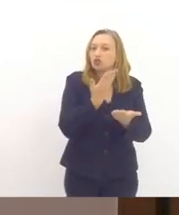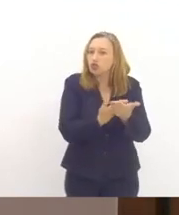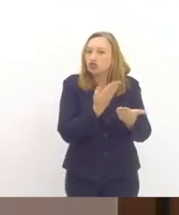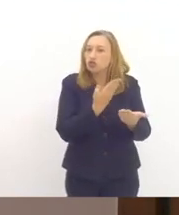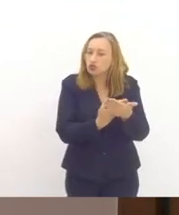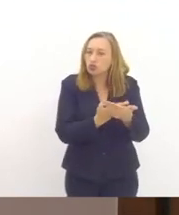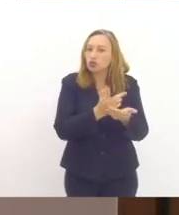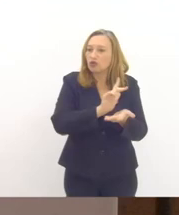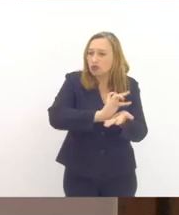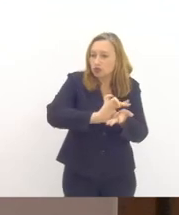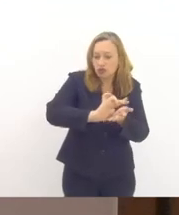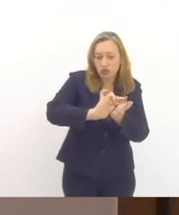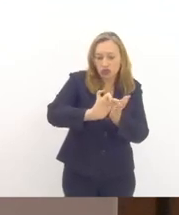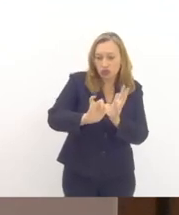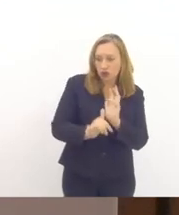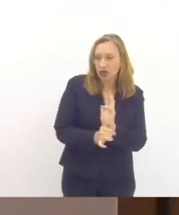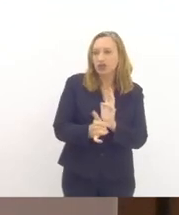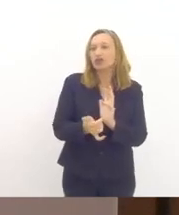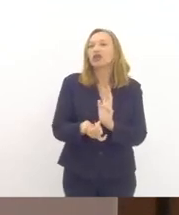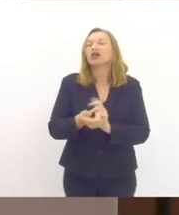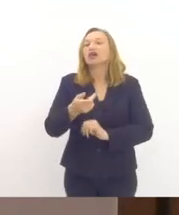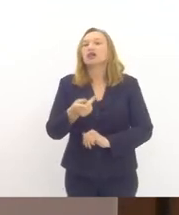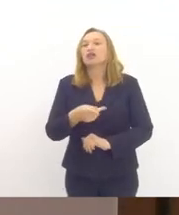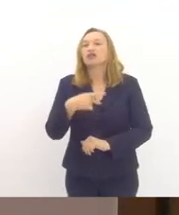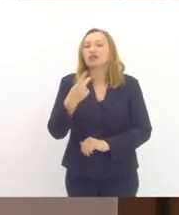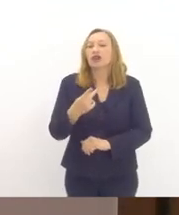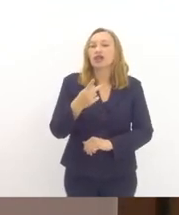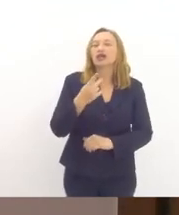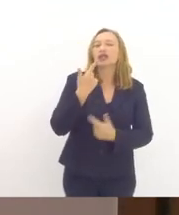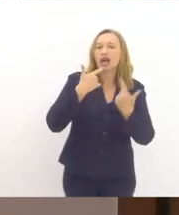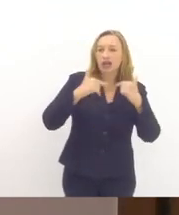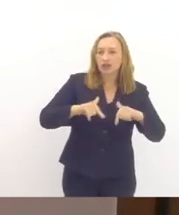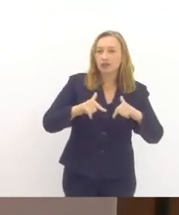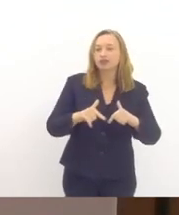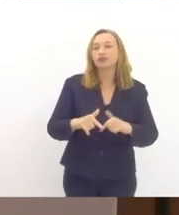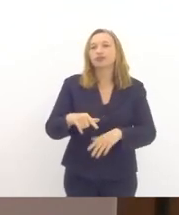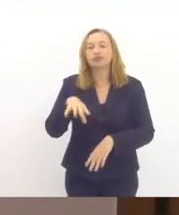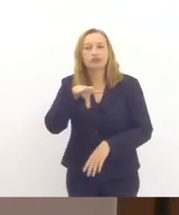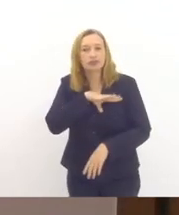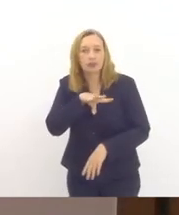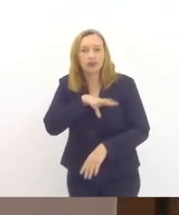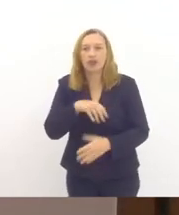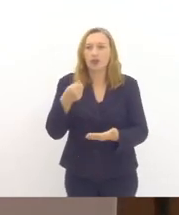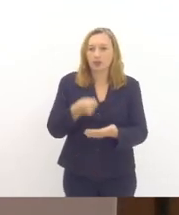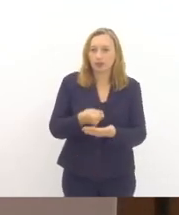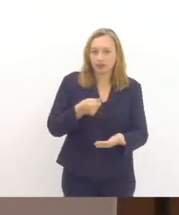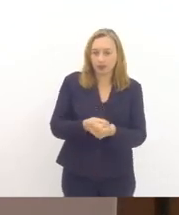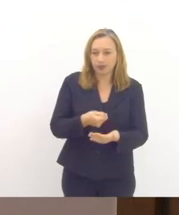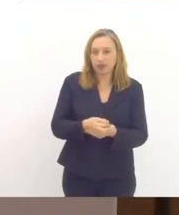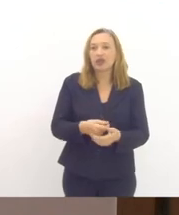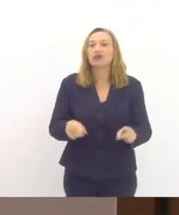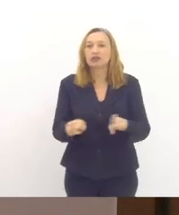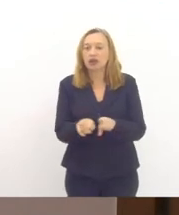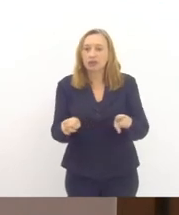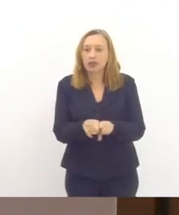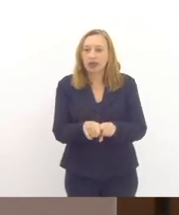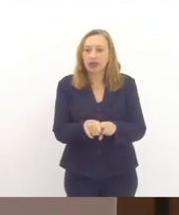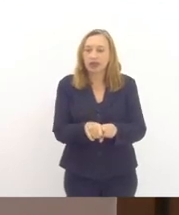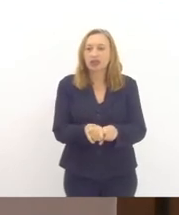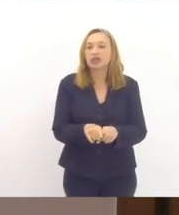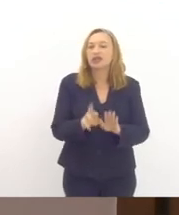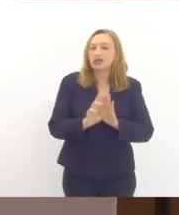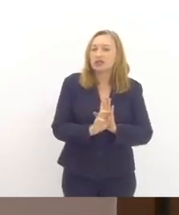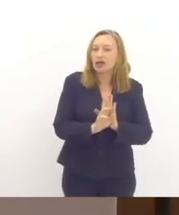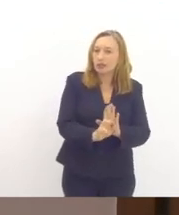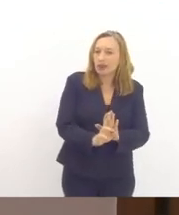e no, na linha 1 se fala da língua portuguesa como uma língua obrigatória, assim como também se